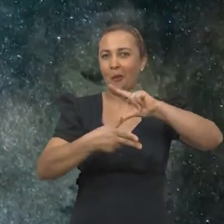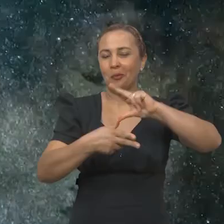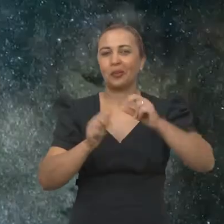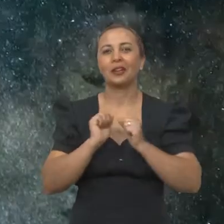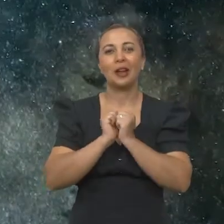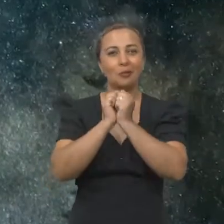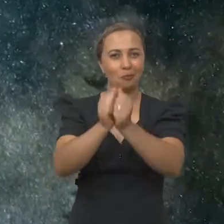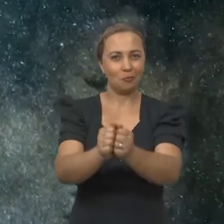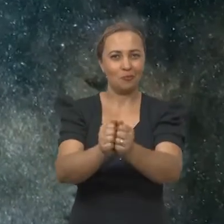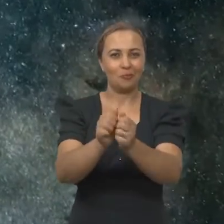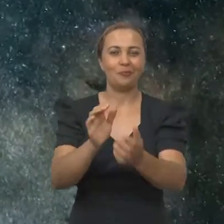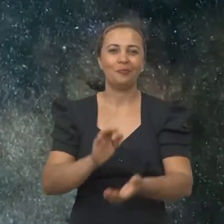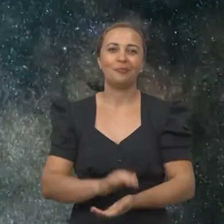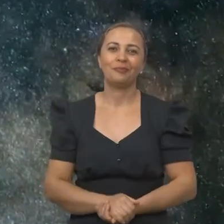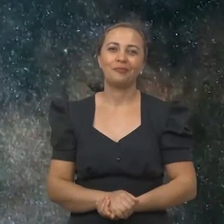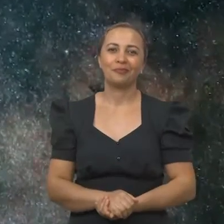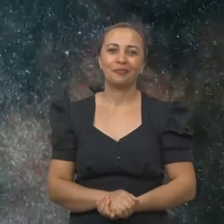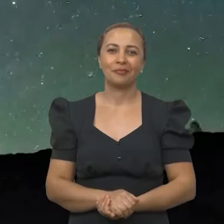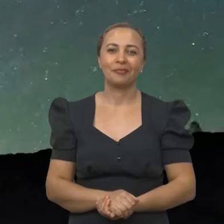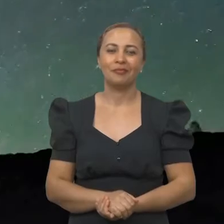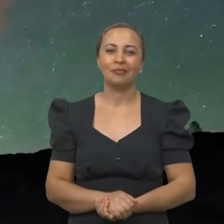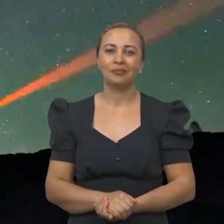a UFBA nessa importante colaboração.